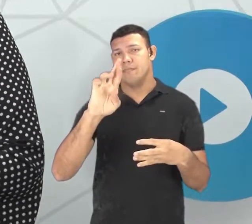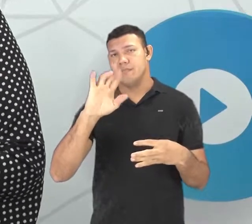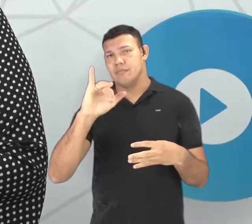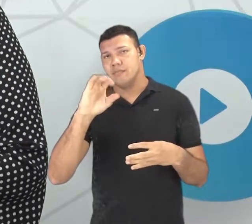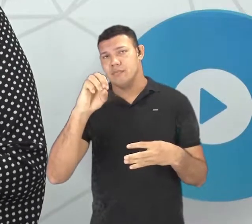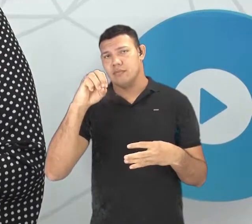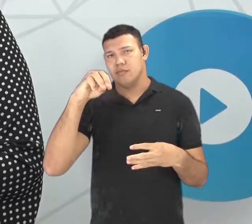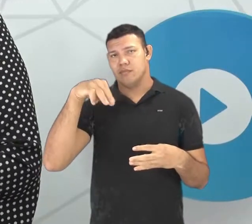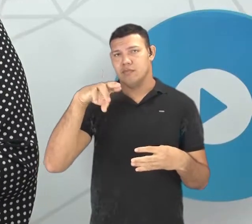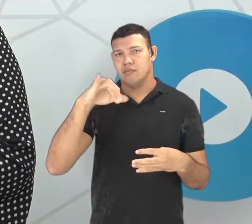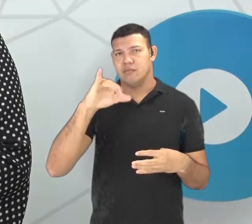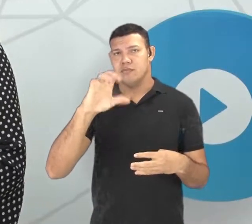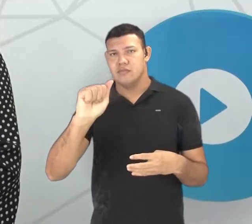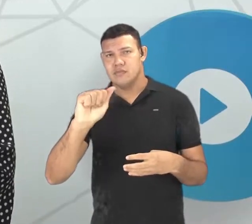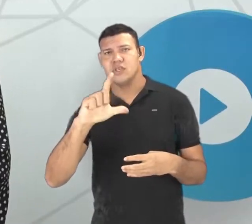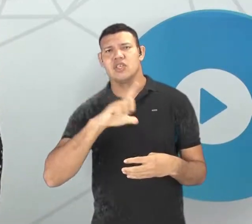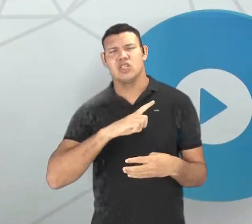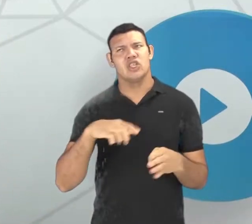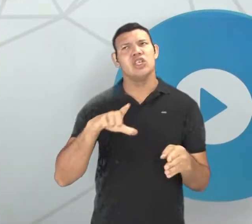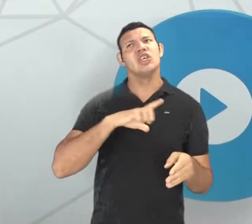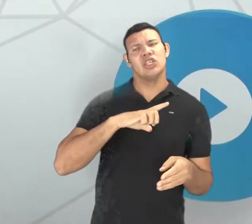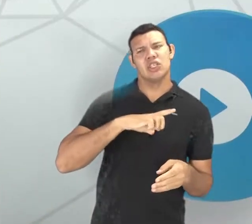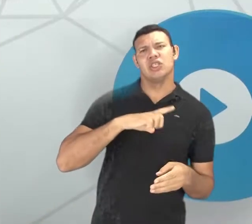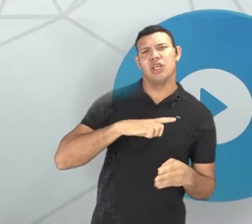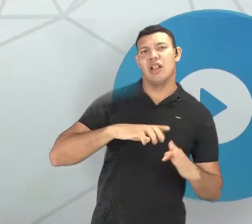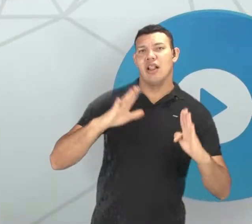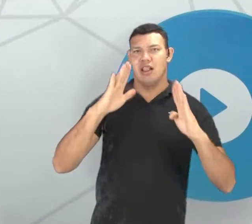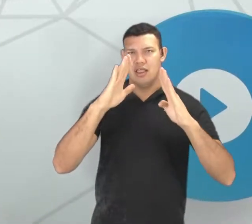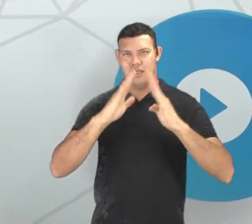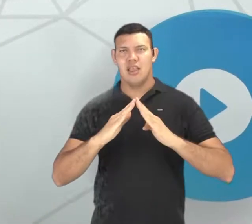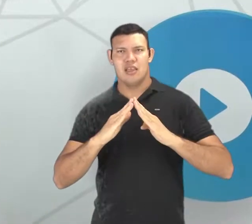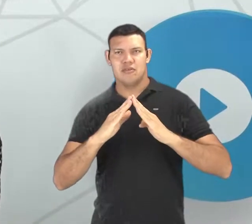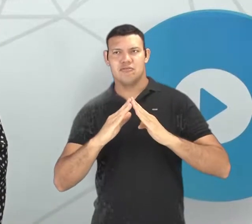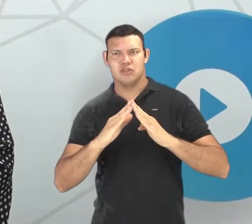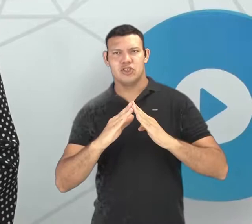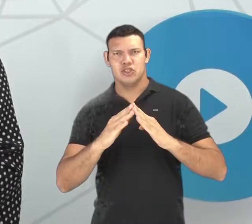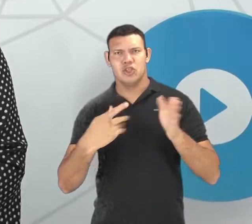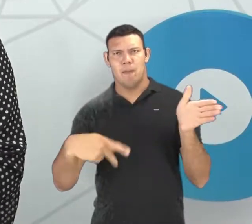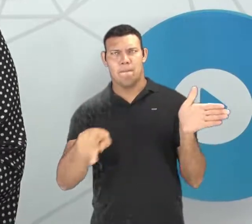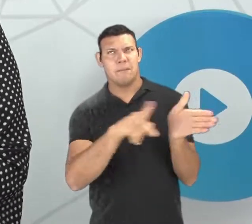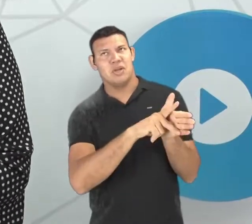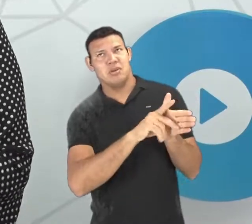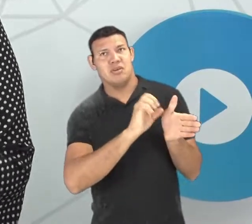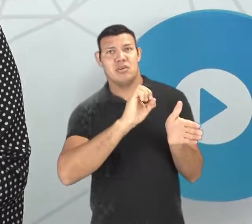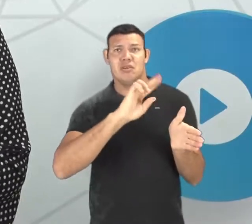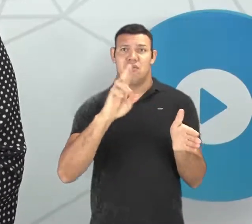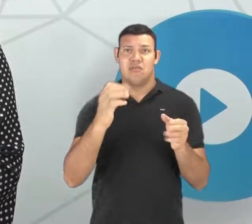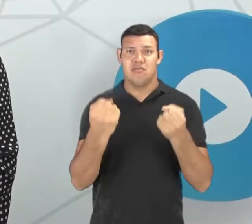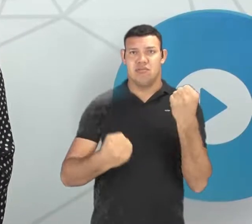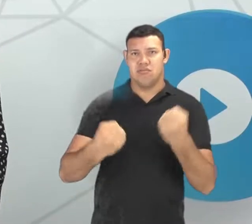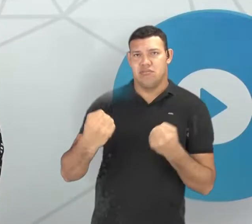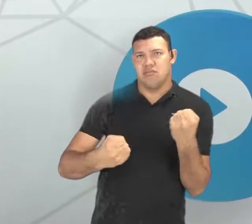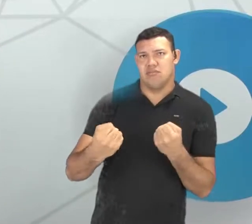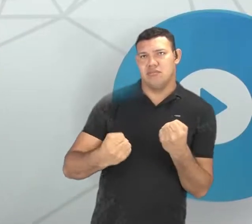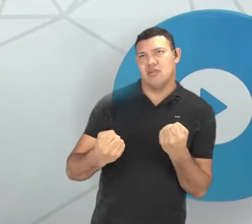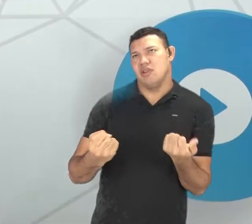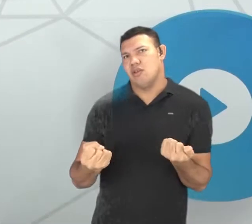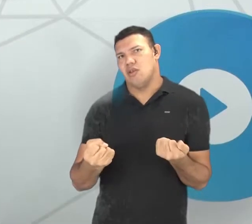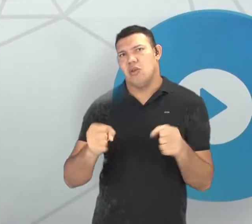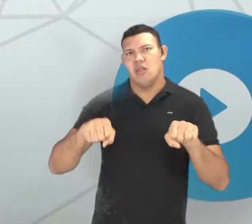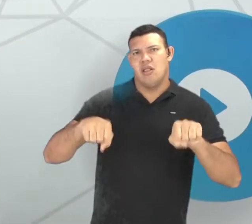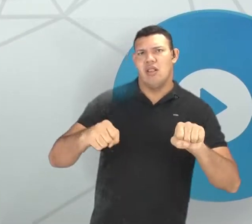possui um bem imóvel em seu nome, e o homem o retira. O homem faz com que ela passe para o